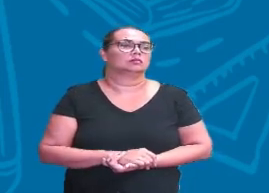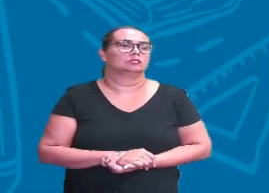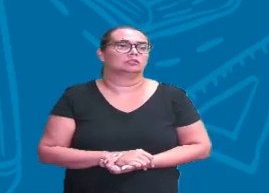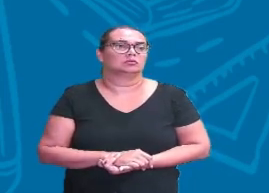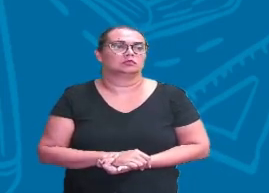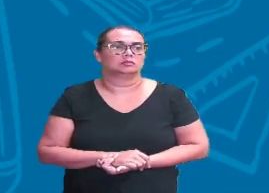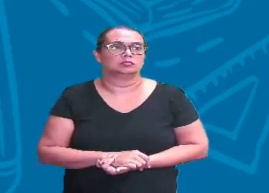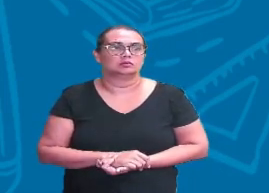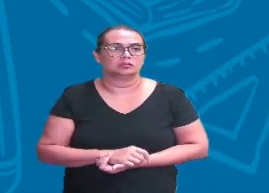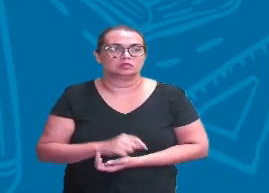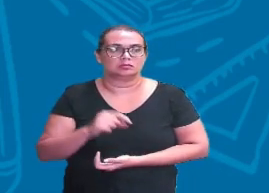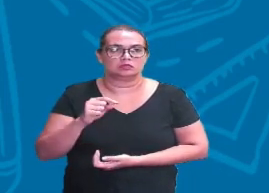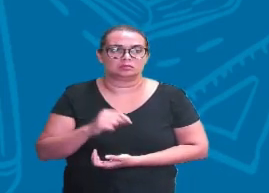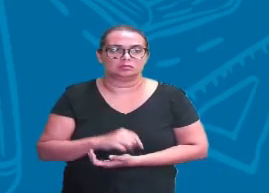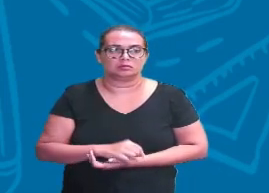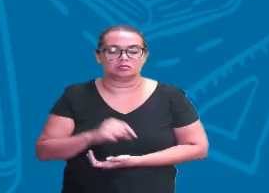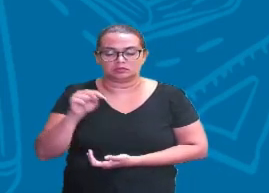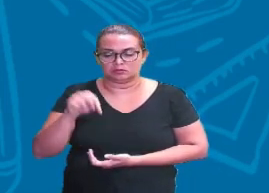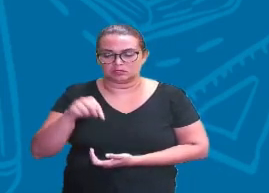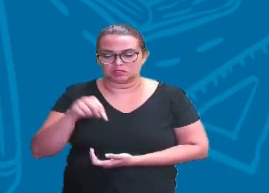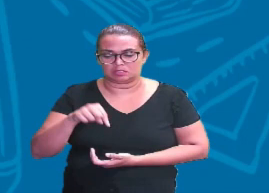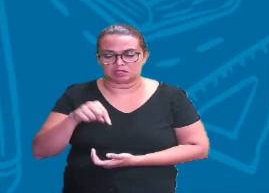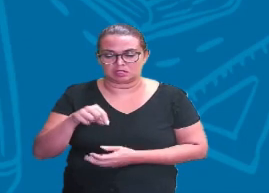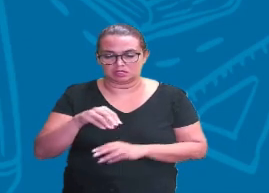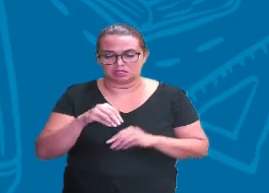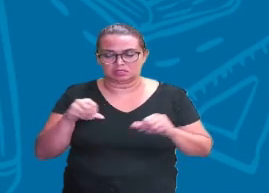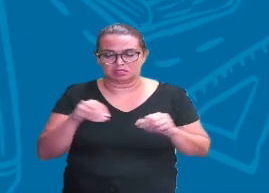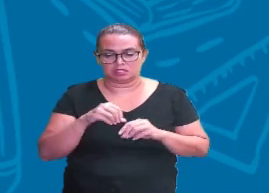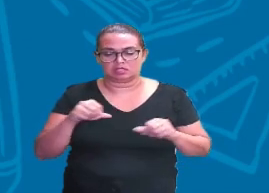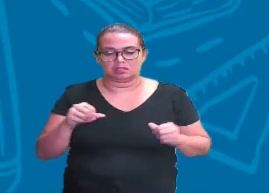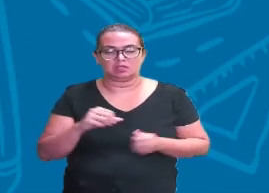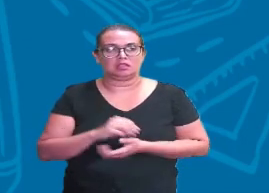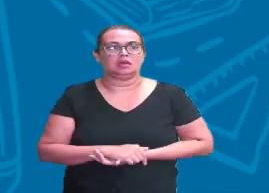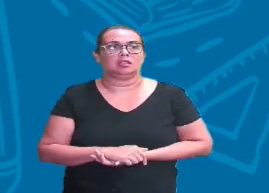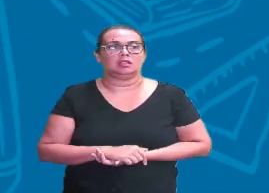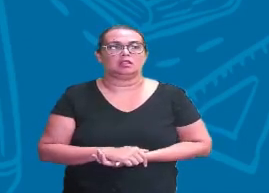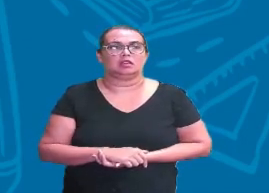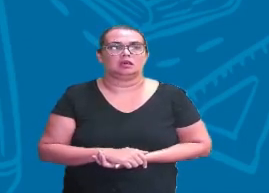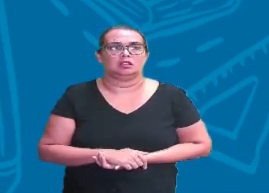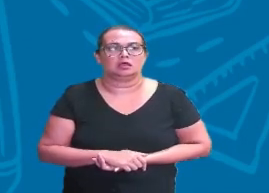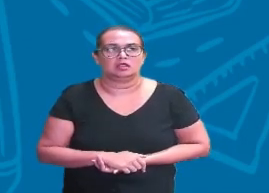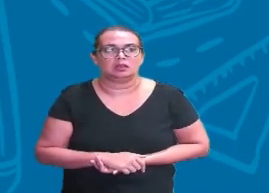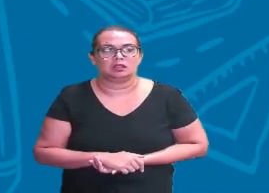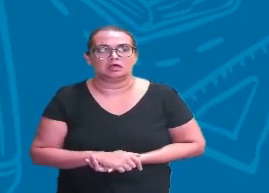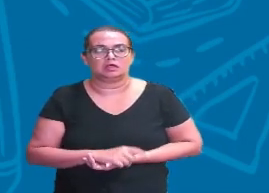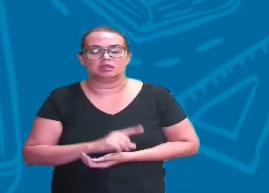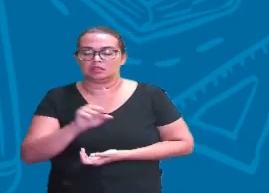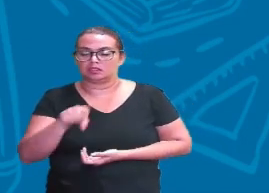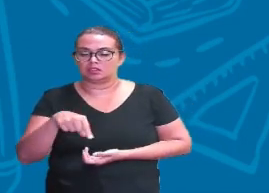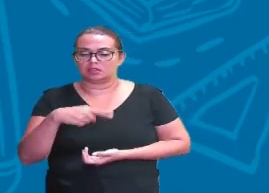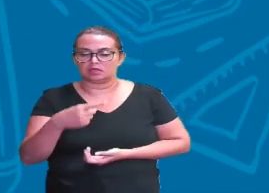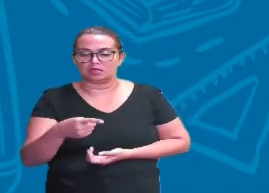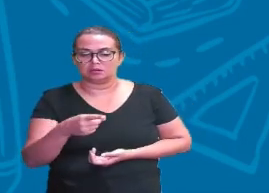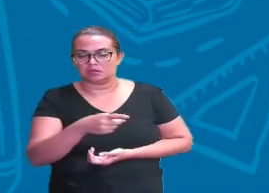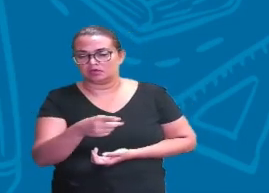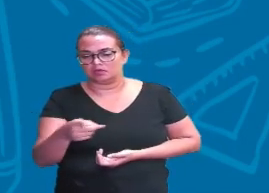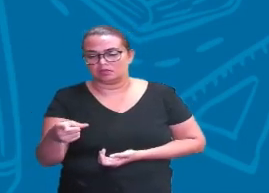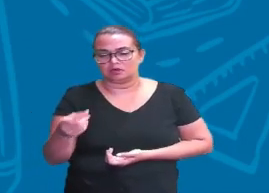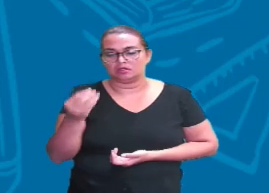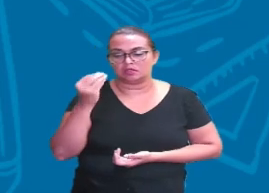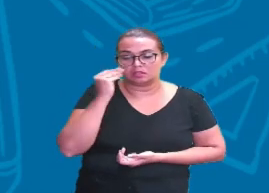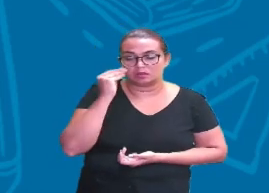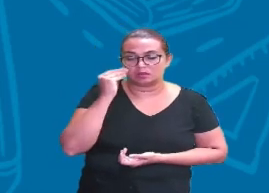valor aqui na Terra. Eu quero que depois vocês, tá, coloquem o valor desse